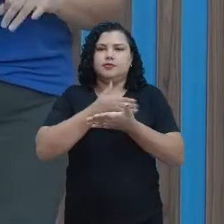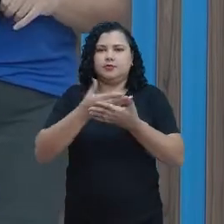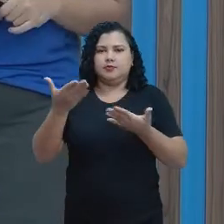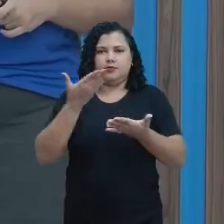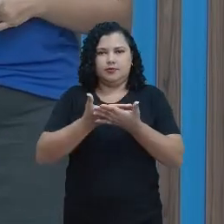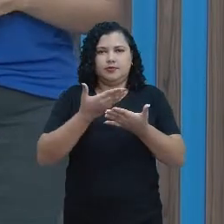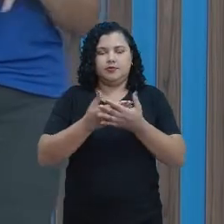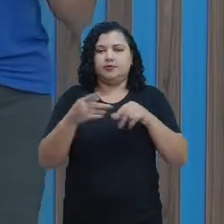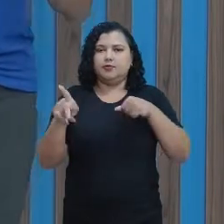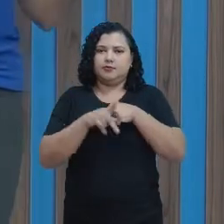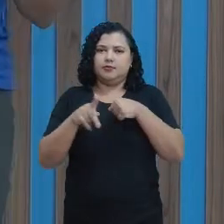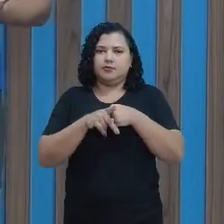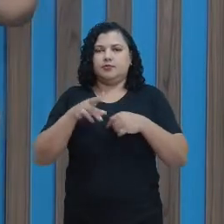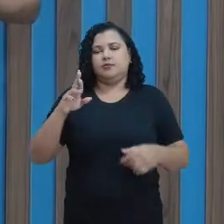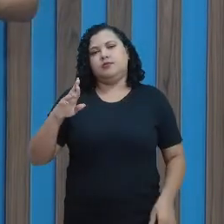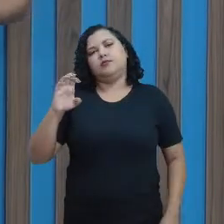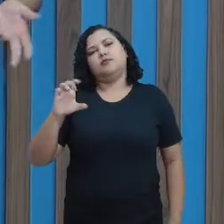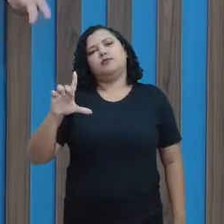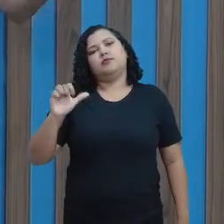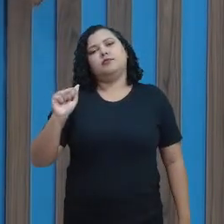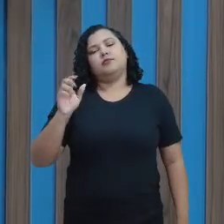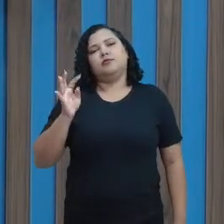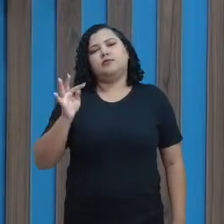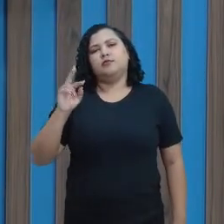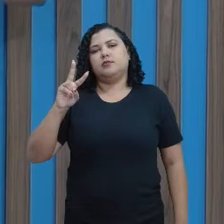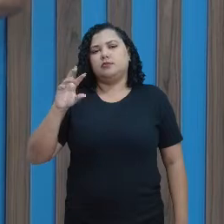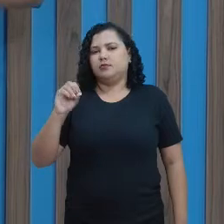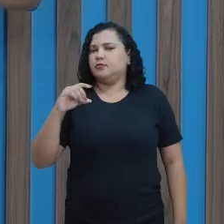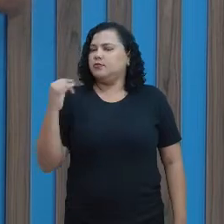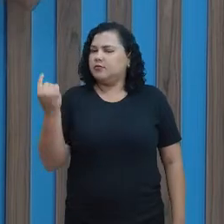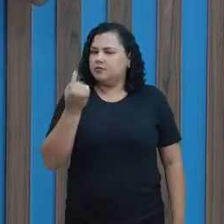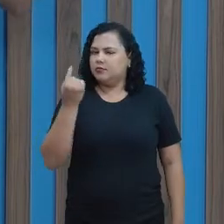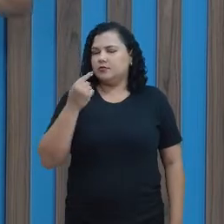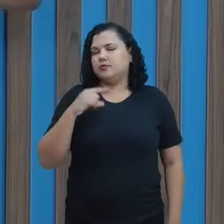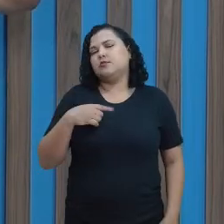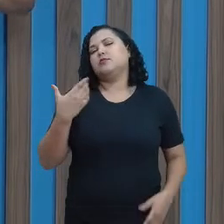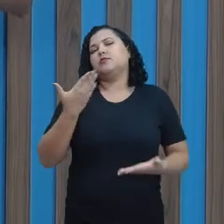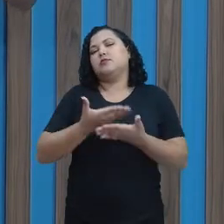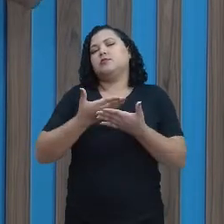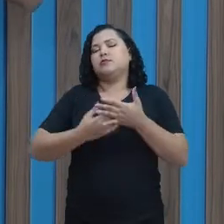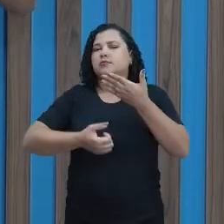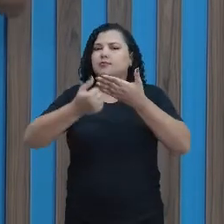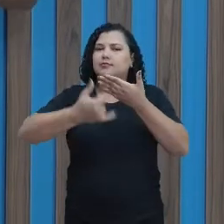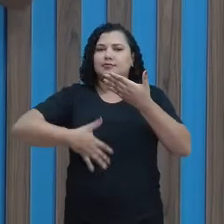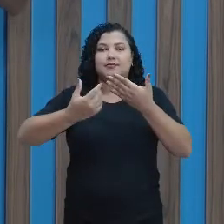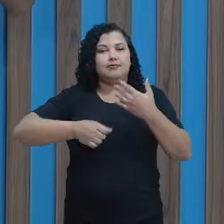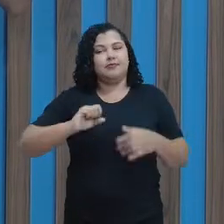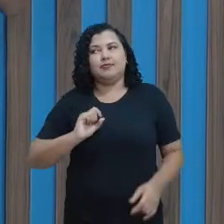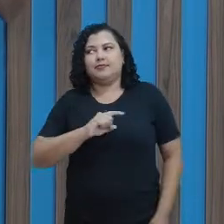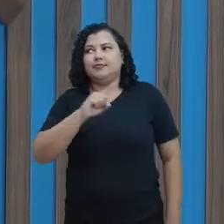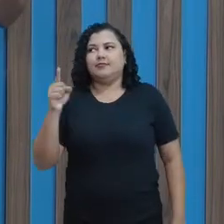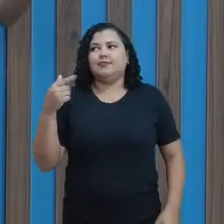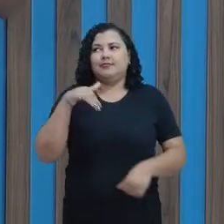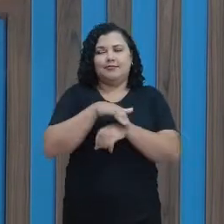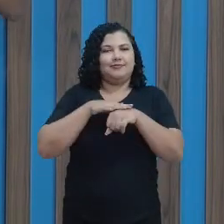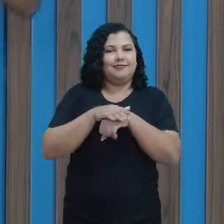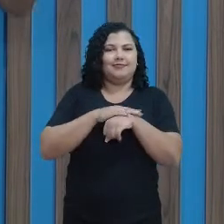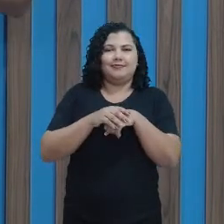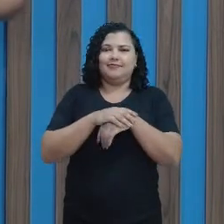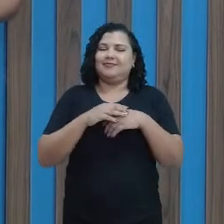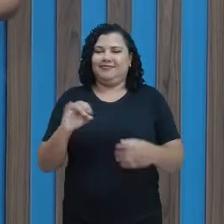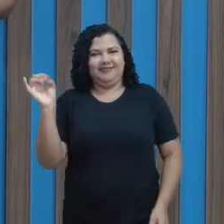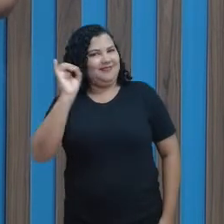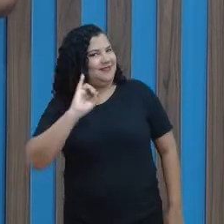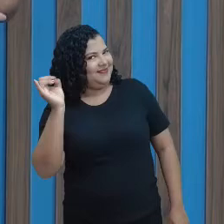relativos individualmente, vamos dar aquela passadinha marota no chat, porque vai que vocês comentaram alguma coisa, deram